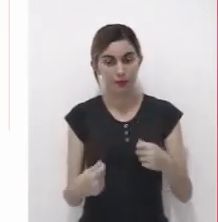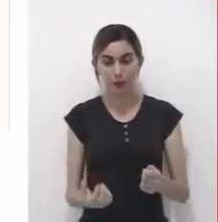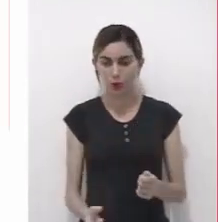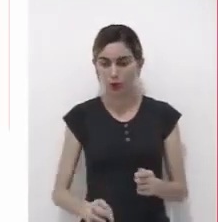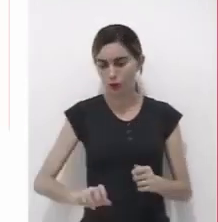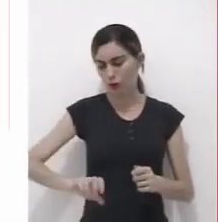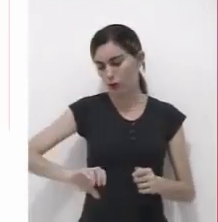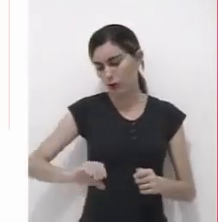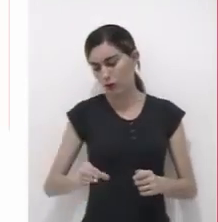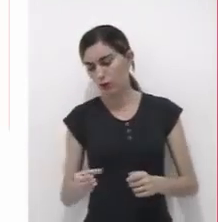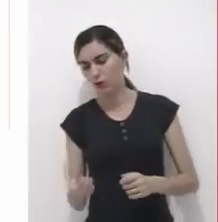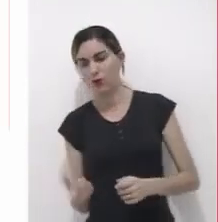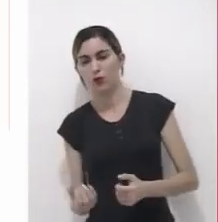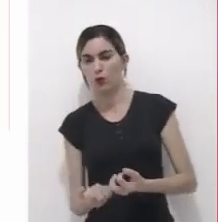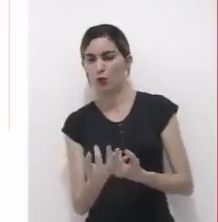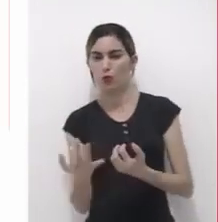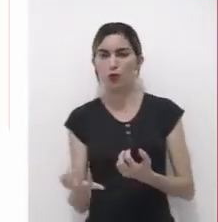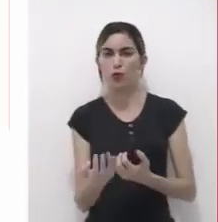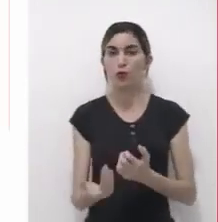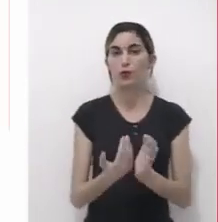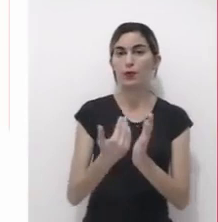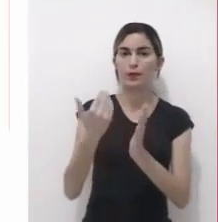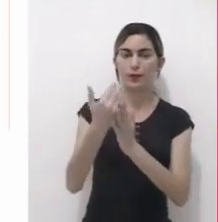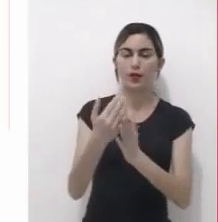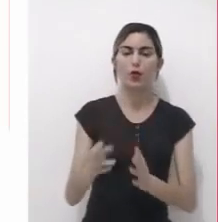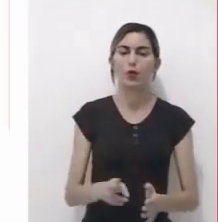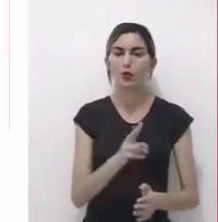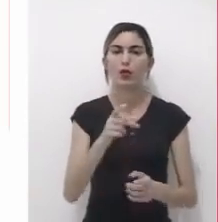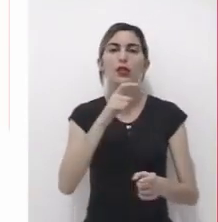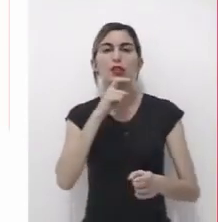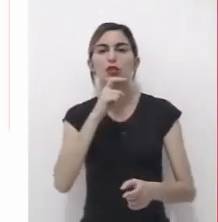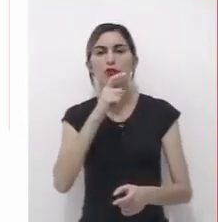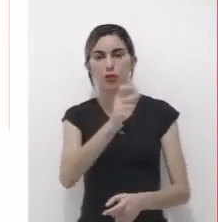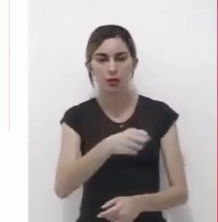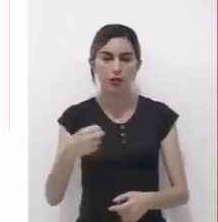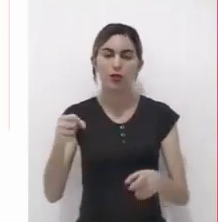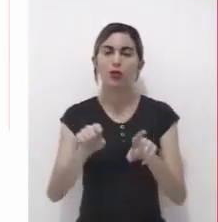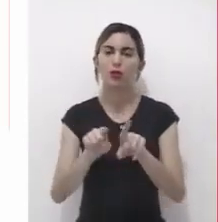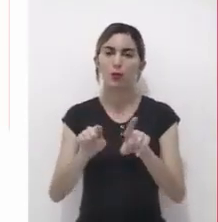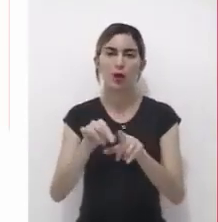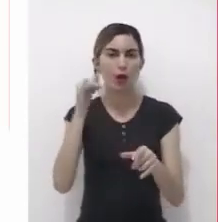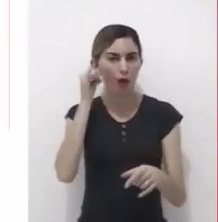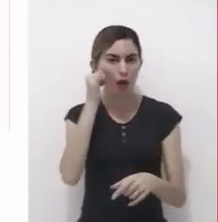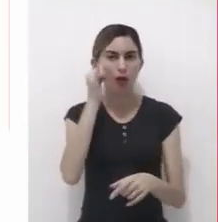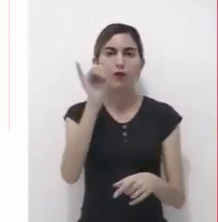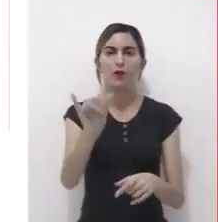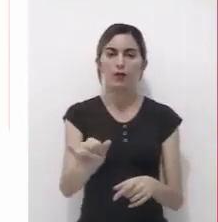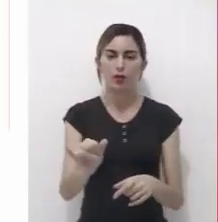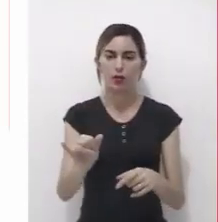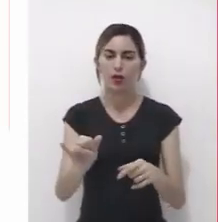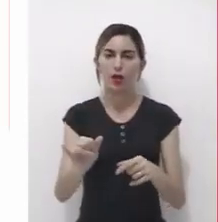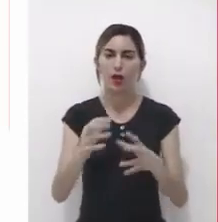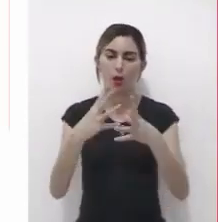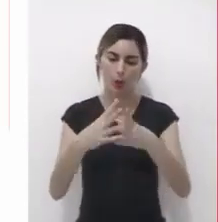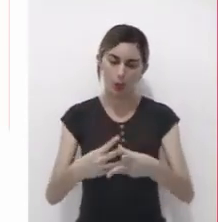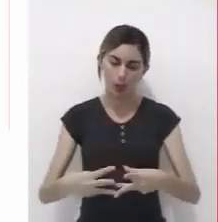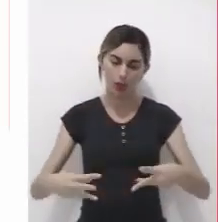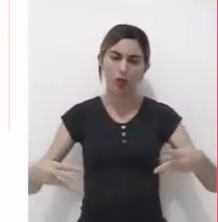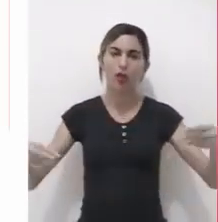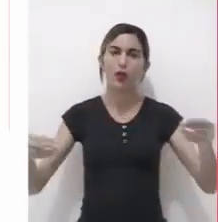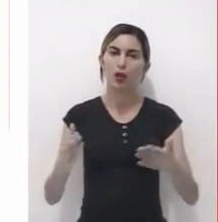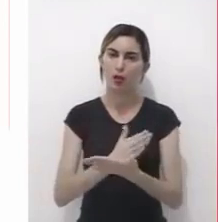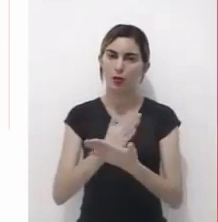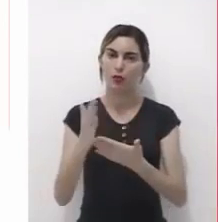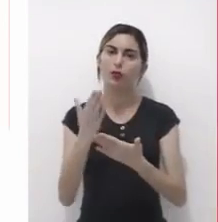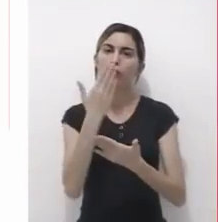a gente aumenta a chama do fogão para cozinhar, utilizamos a geladeira também para evitar a